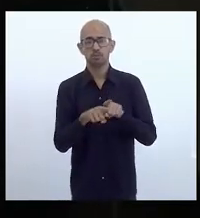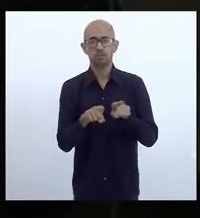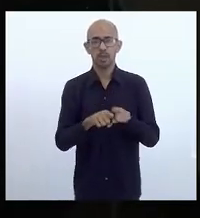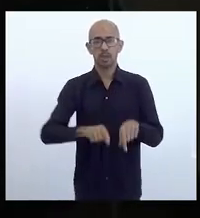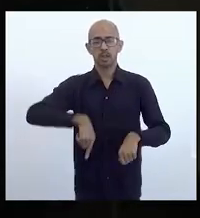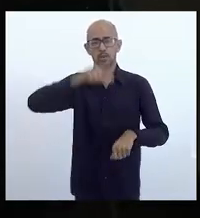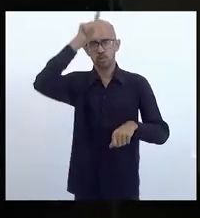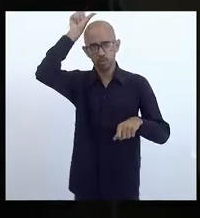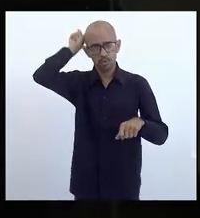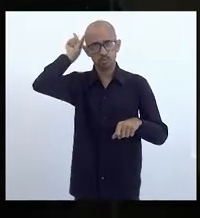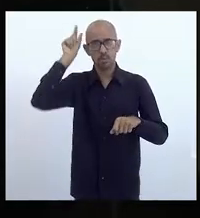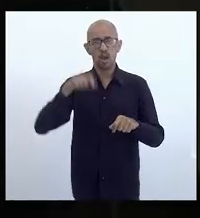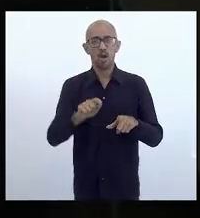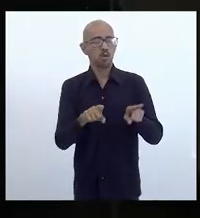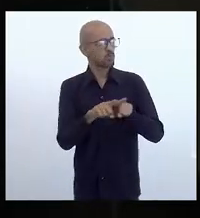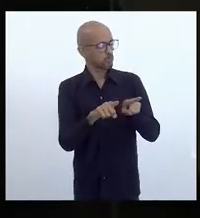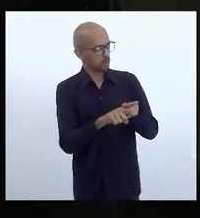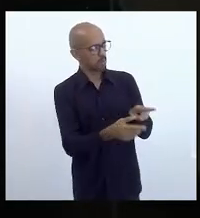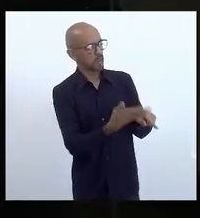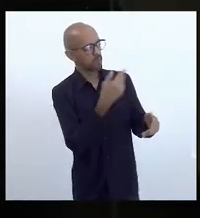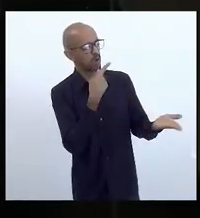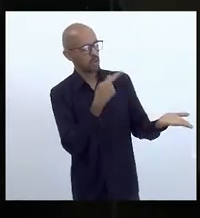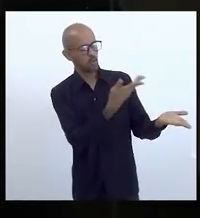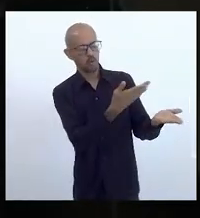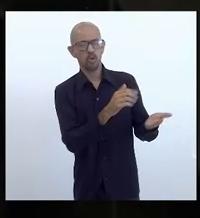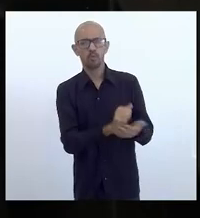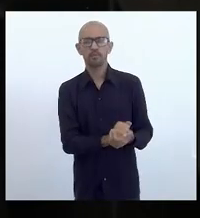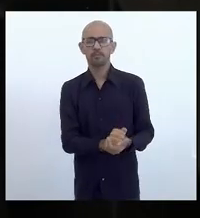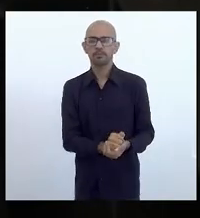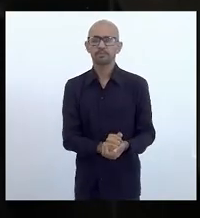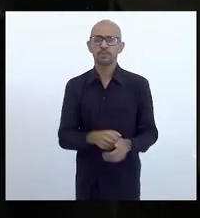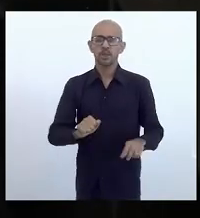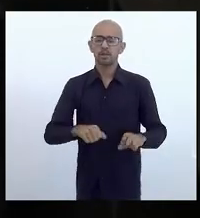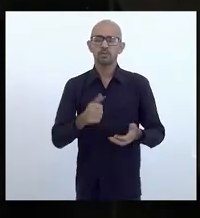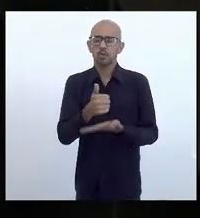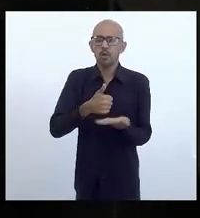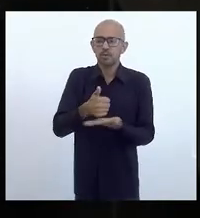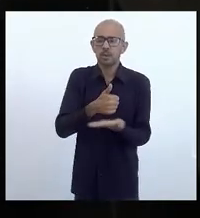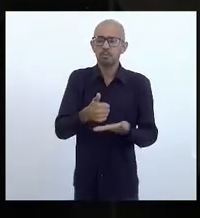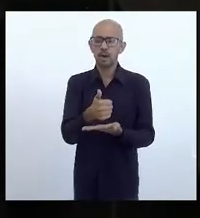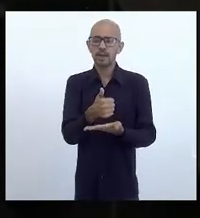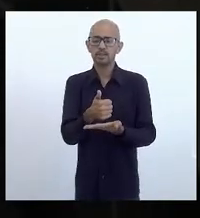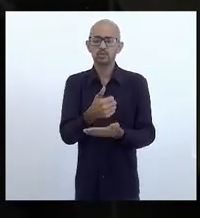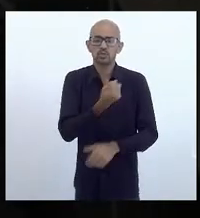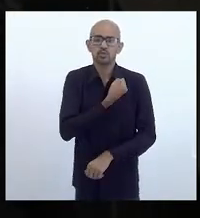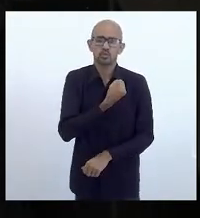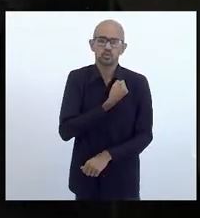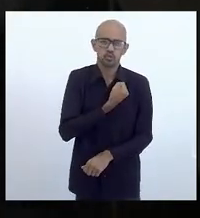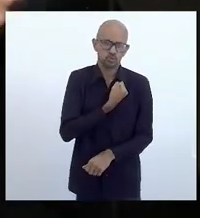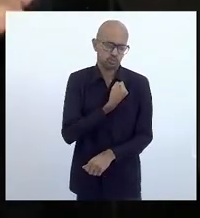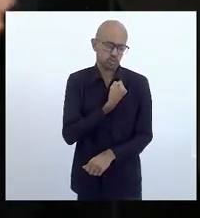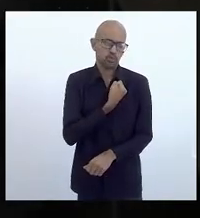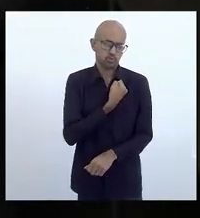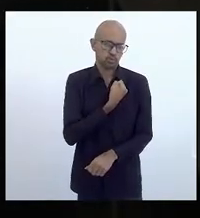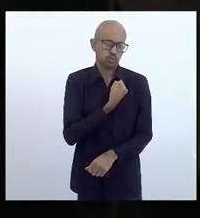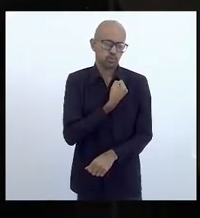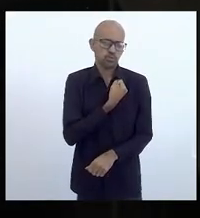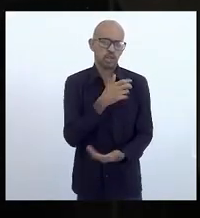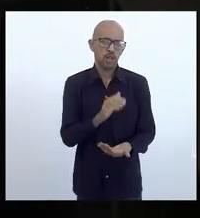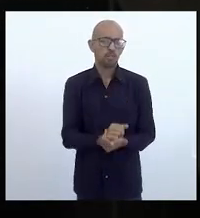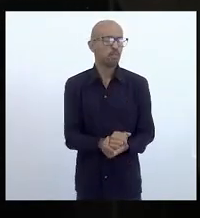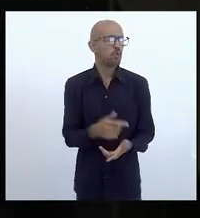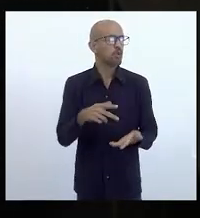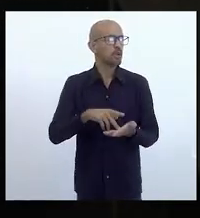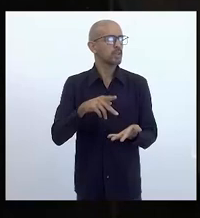pouco mais temática do que, enfim, baseada nos indicadores numéricos, até porque, de fato,